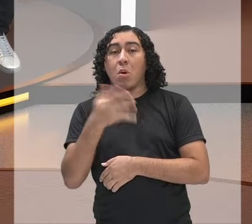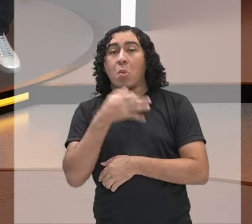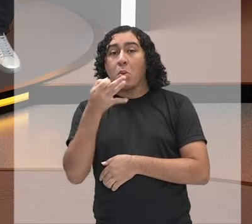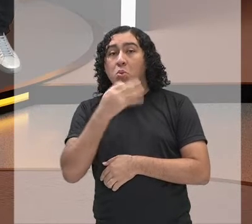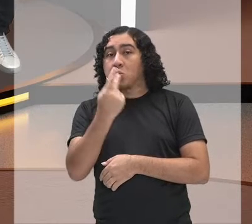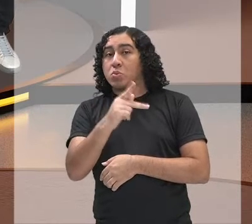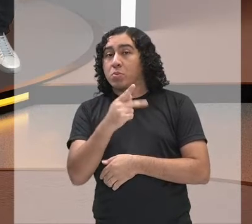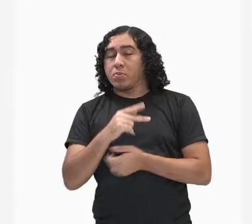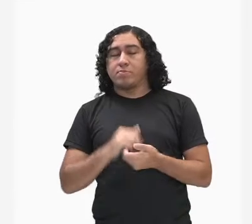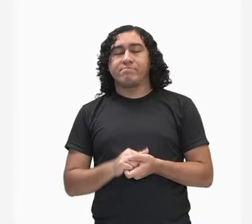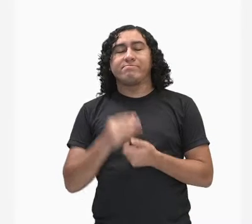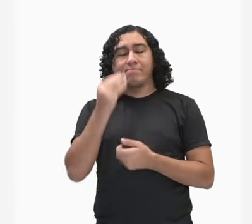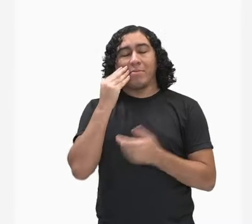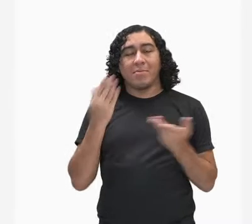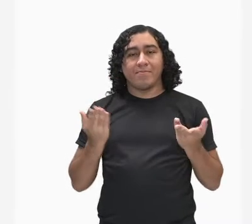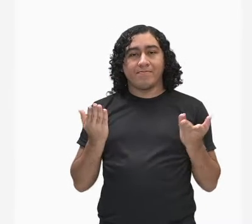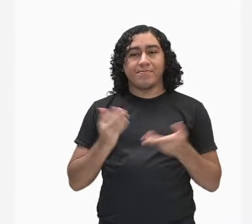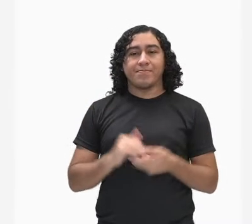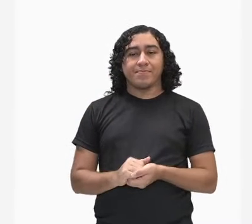Vamos então ver isso agora.